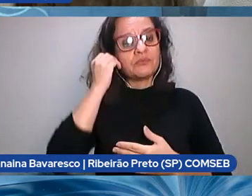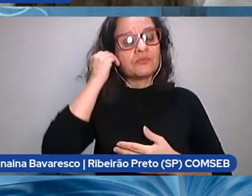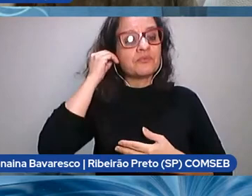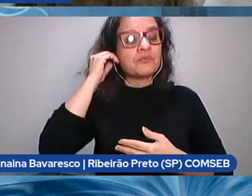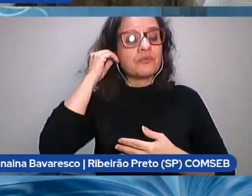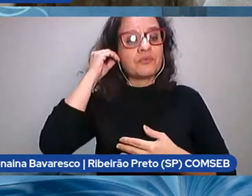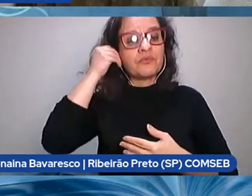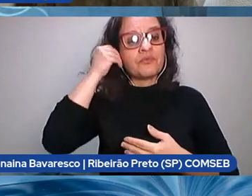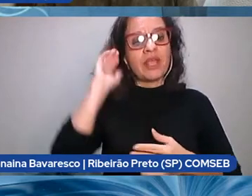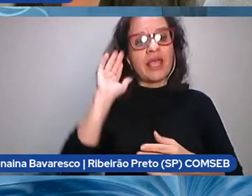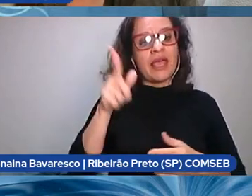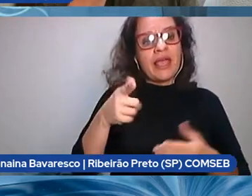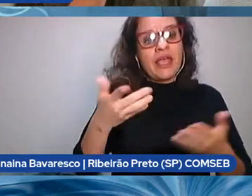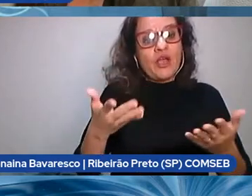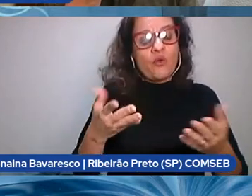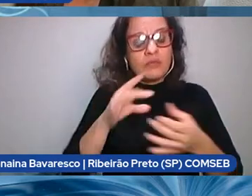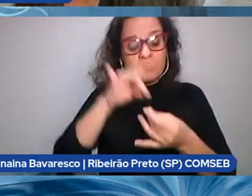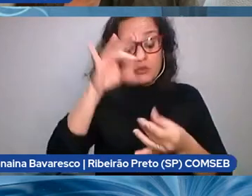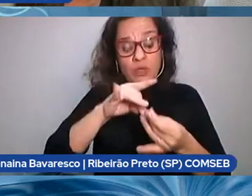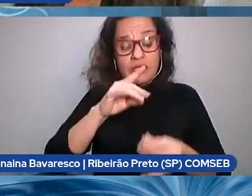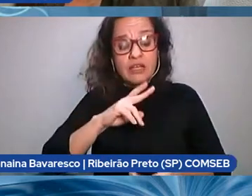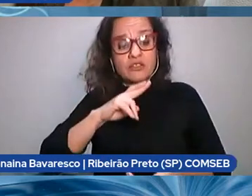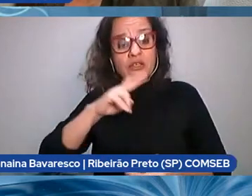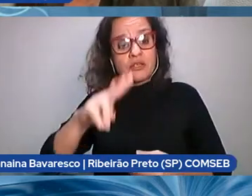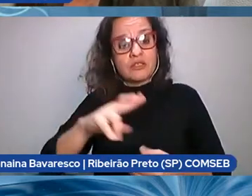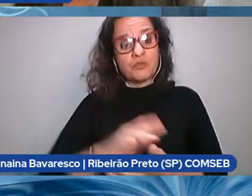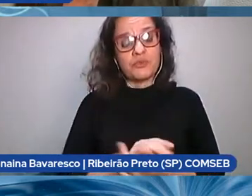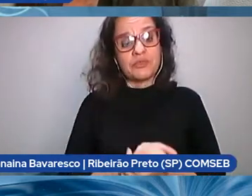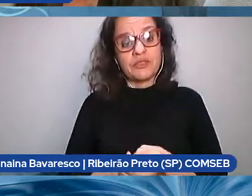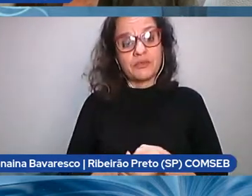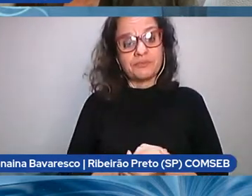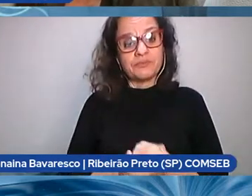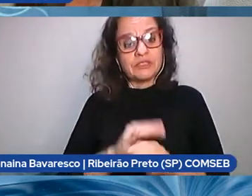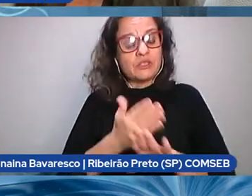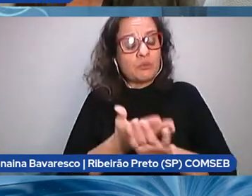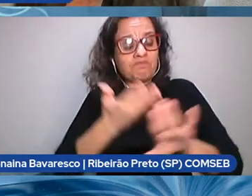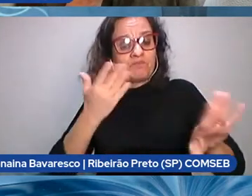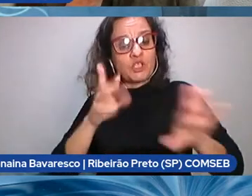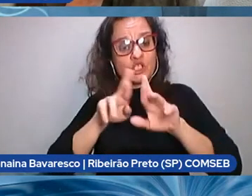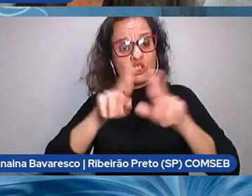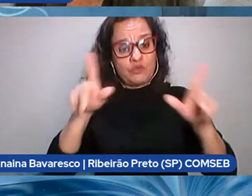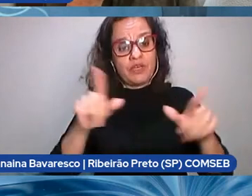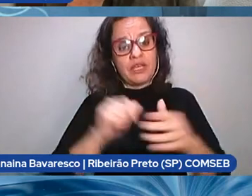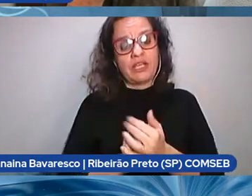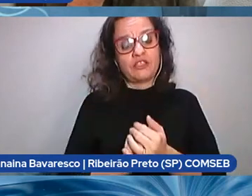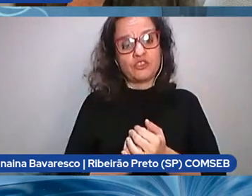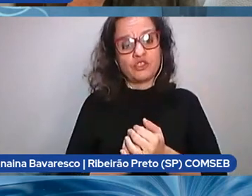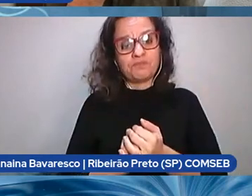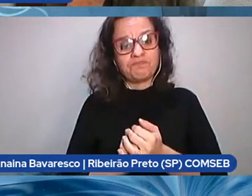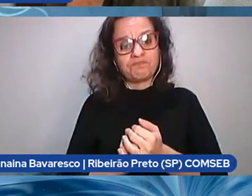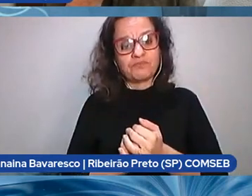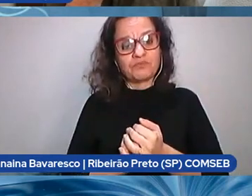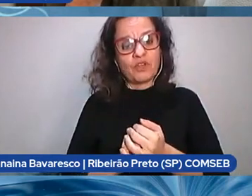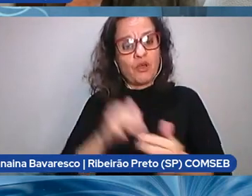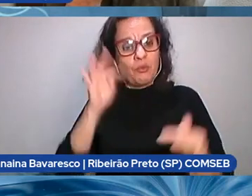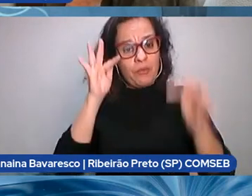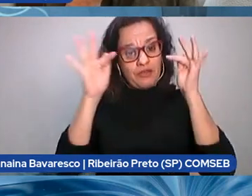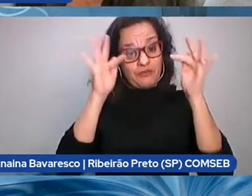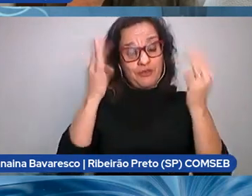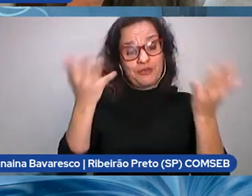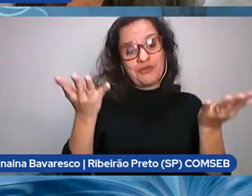Como a espiritualidade respondeu, são distintos. Aí a gente vai lá para aquela filosofia barata,